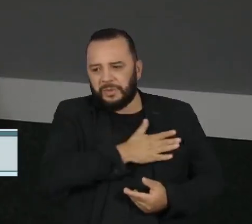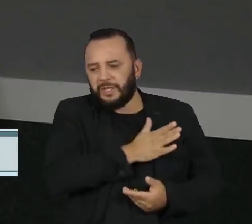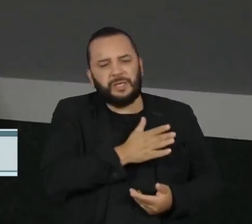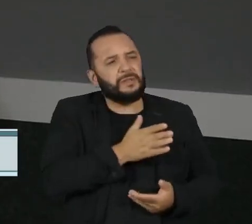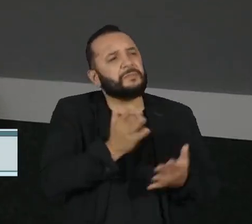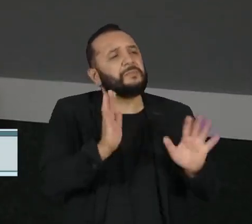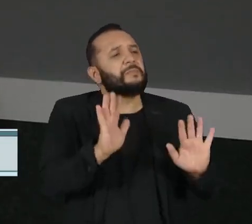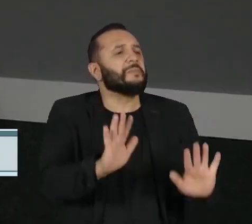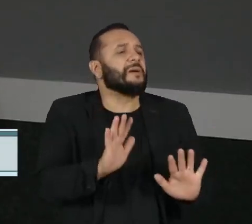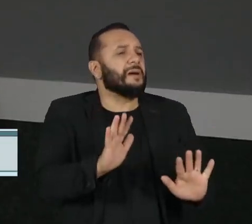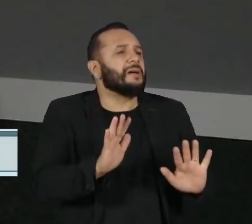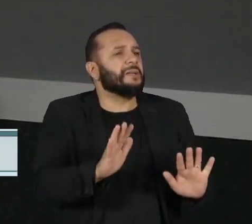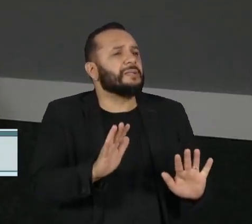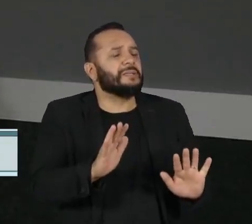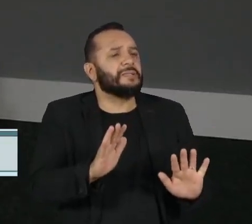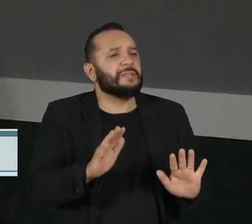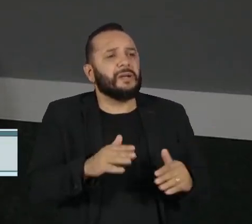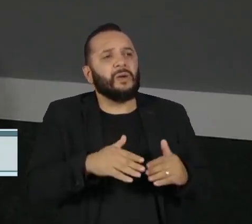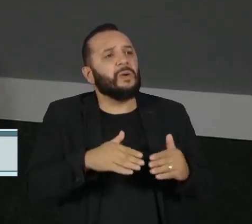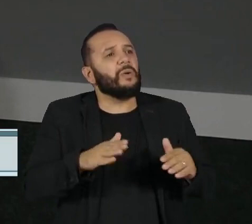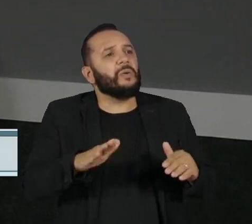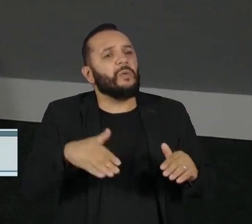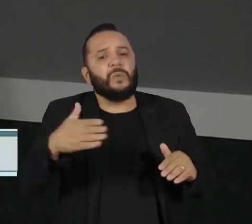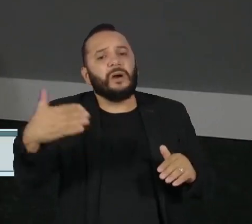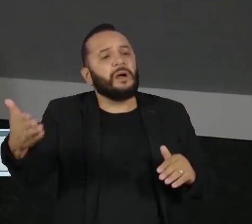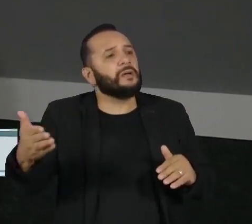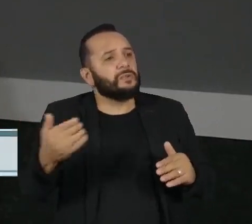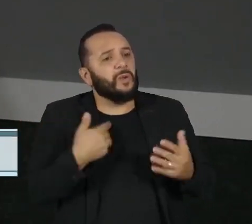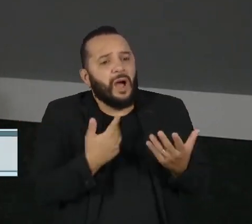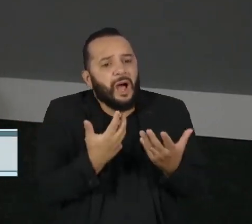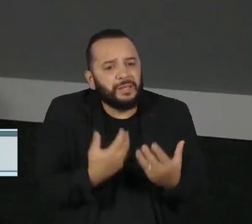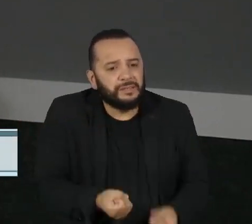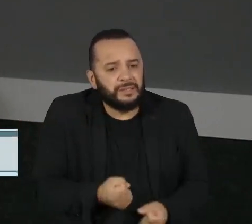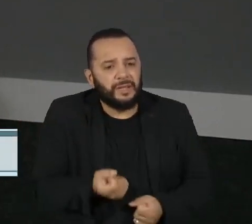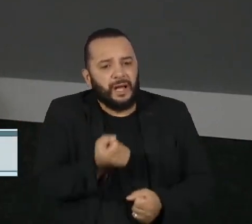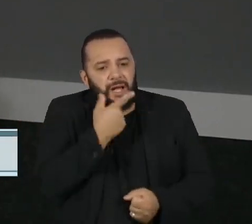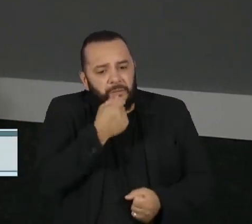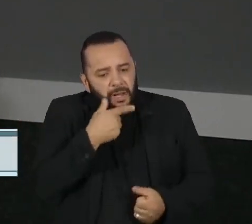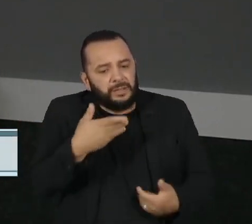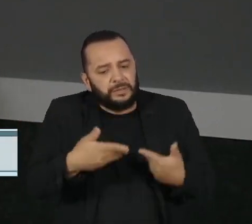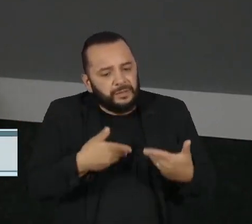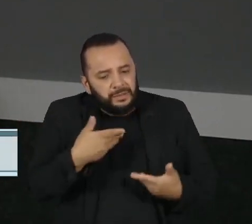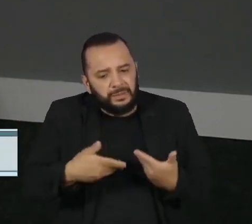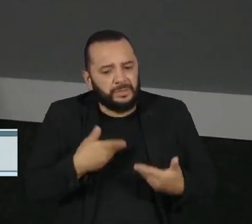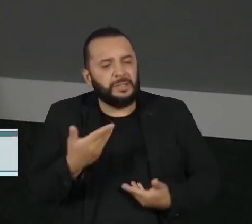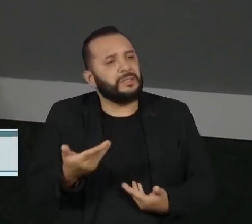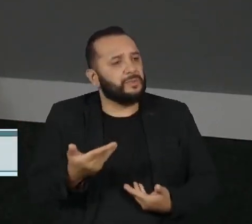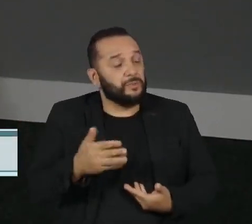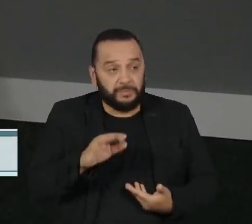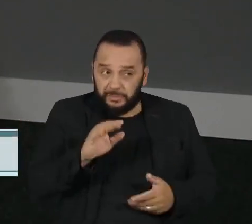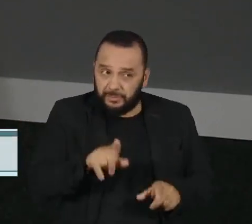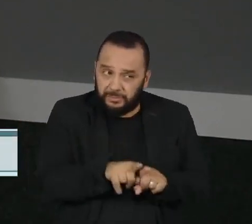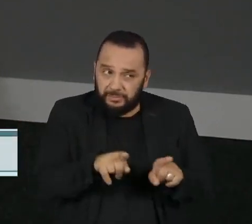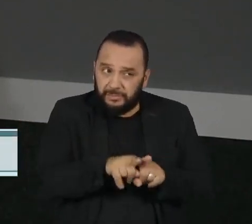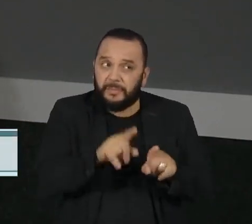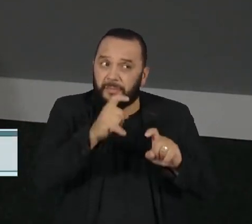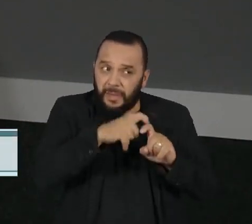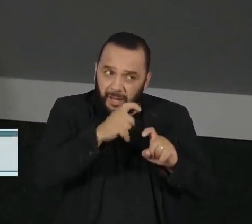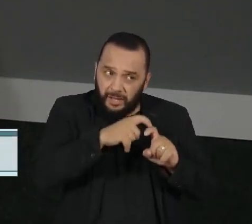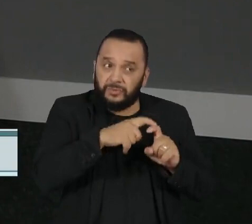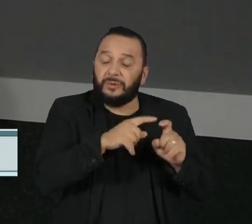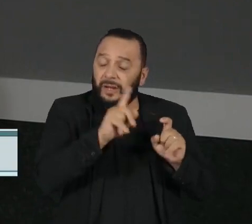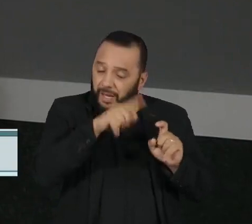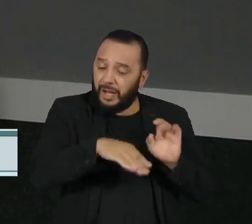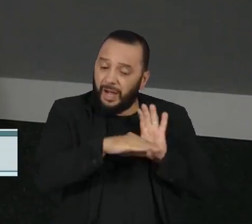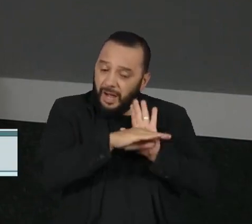ser realmente adotado e principalmente o reforço, né, de que somente uma indicação médica pode te